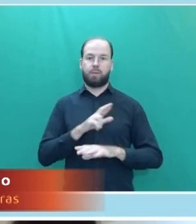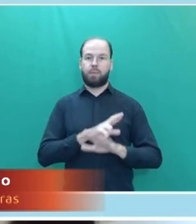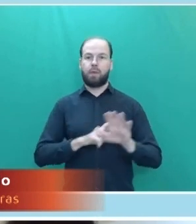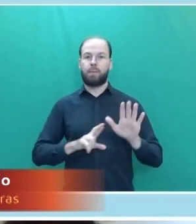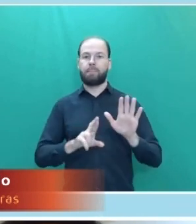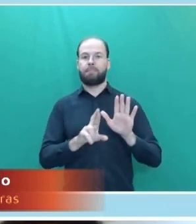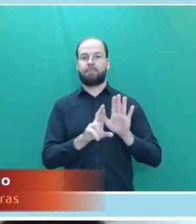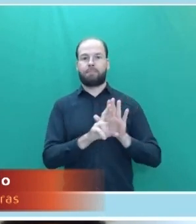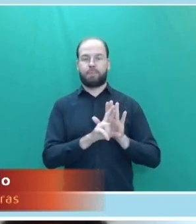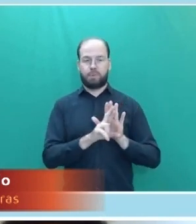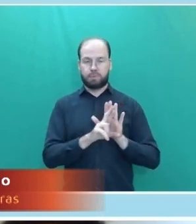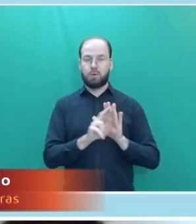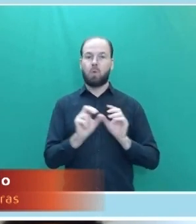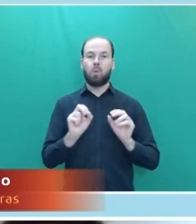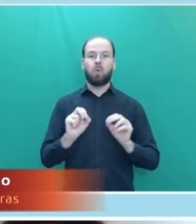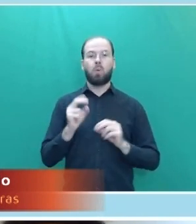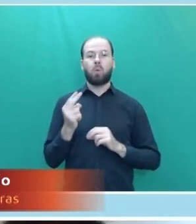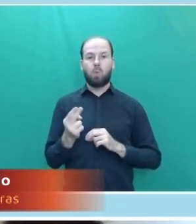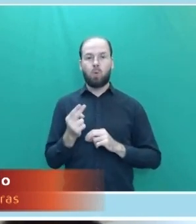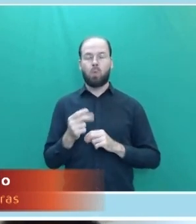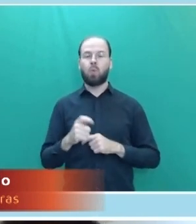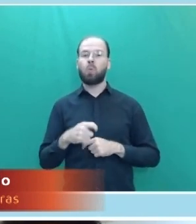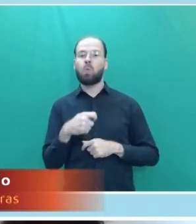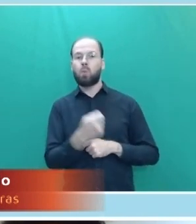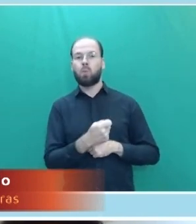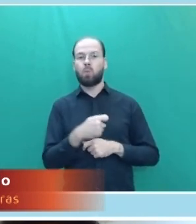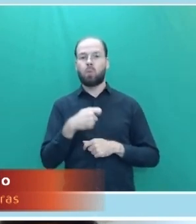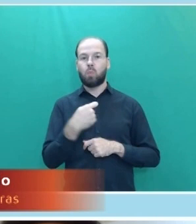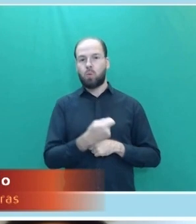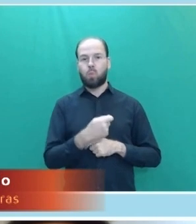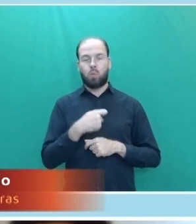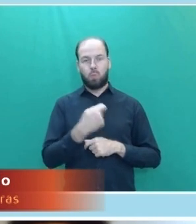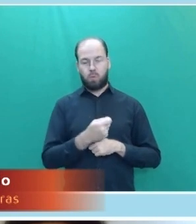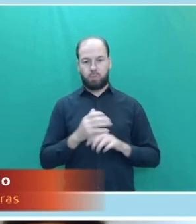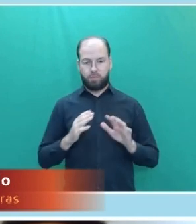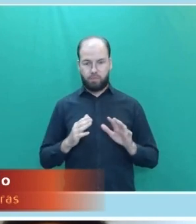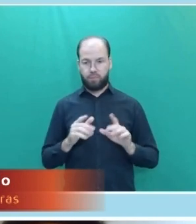representação, né, ou uma estereotipação,